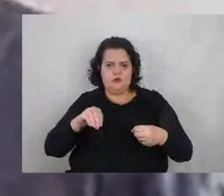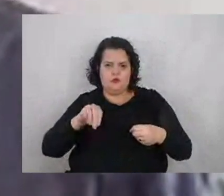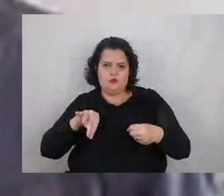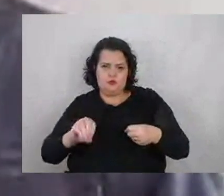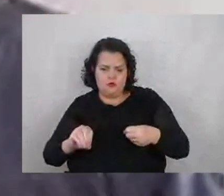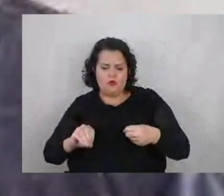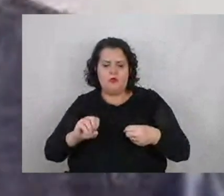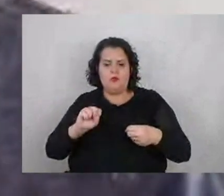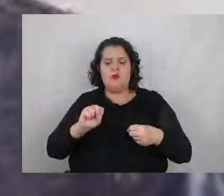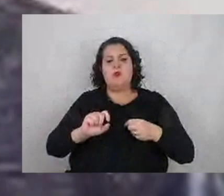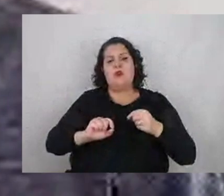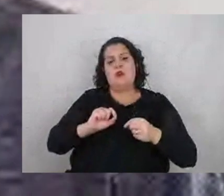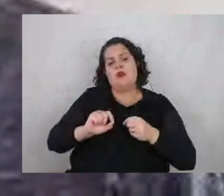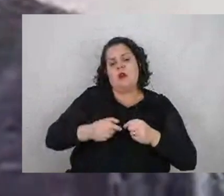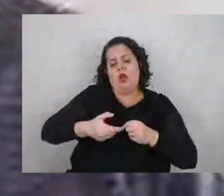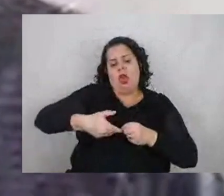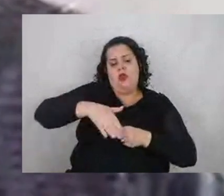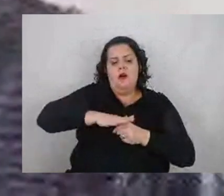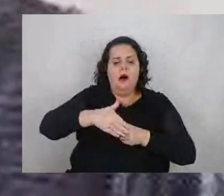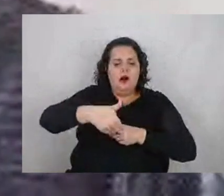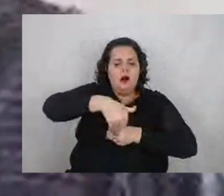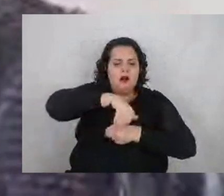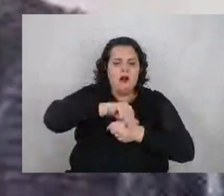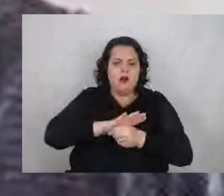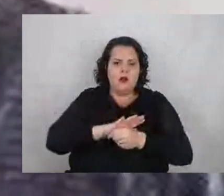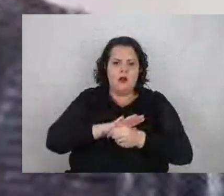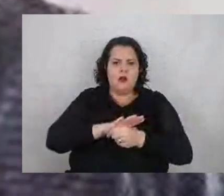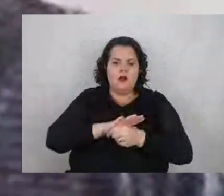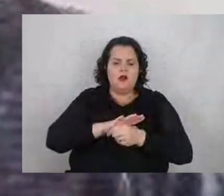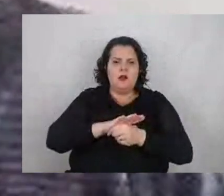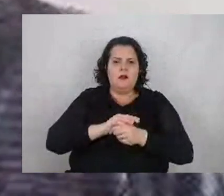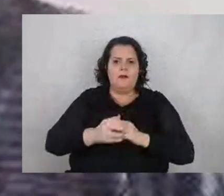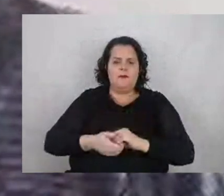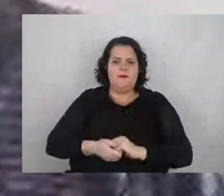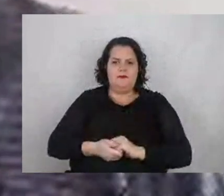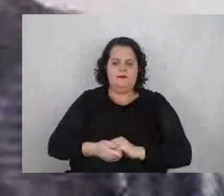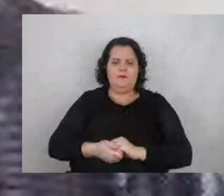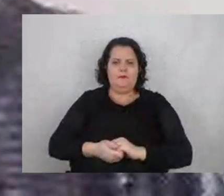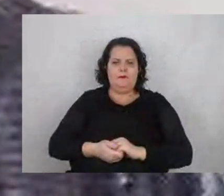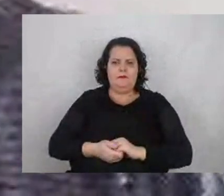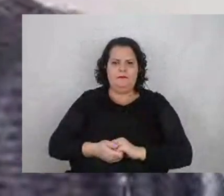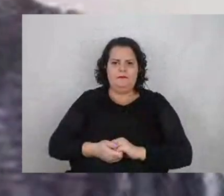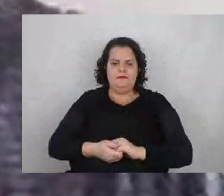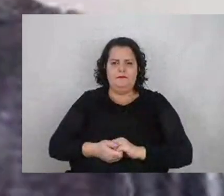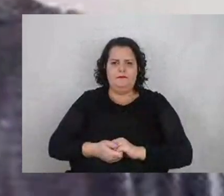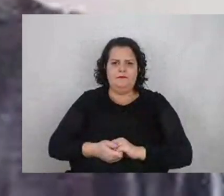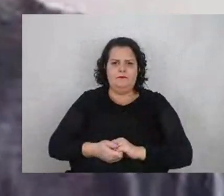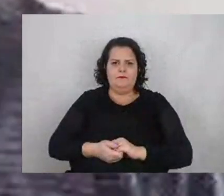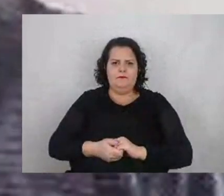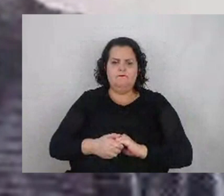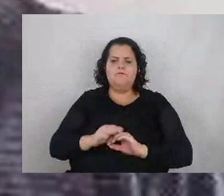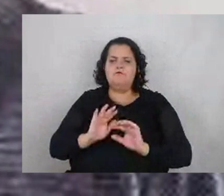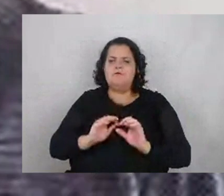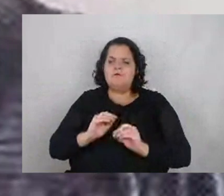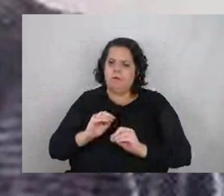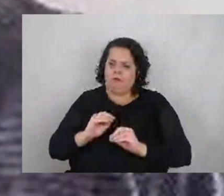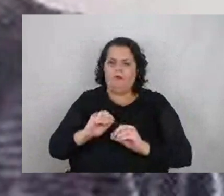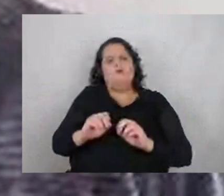com o lisossomo, na presença dos lisossomos. Oi?